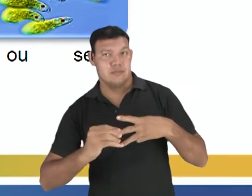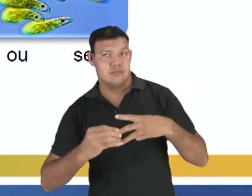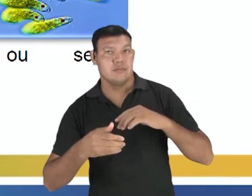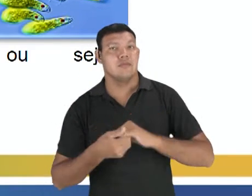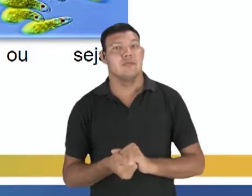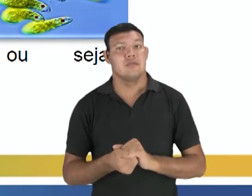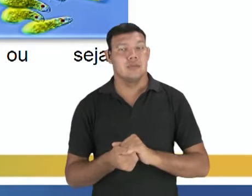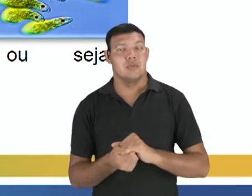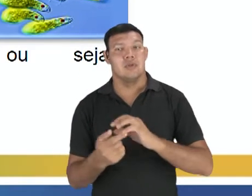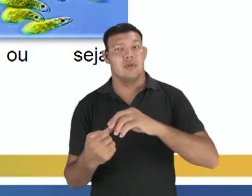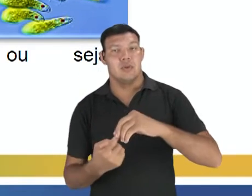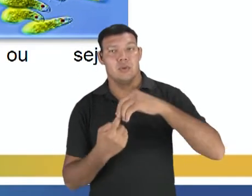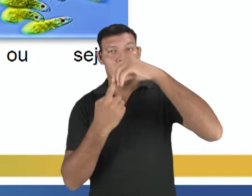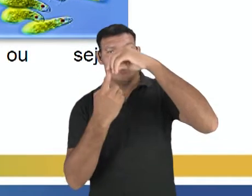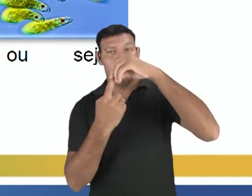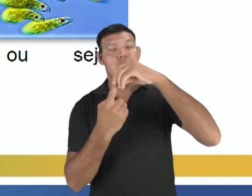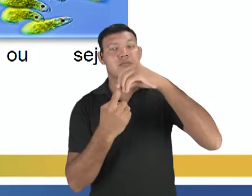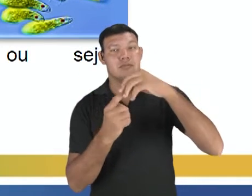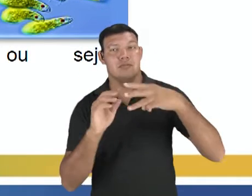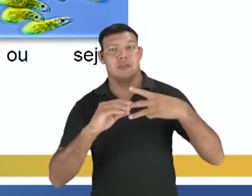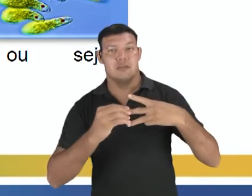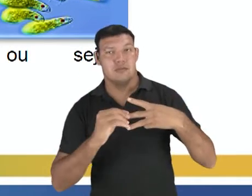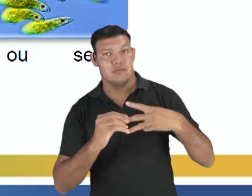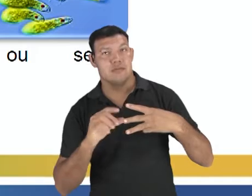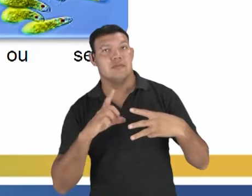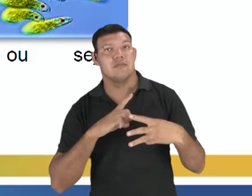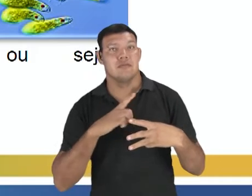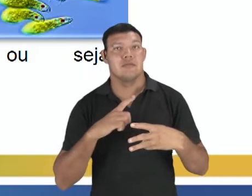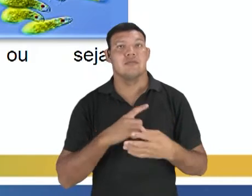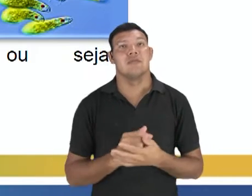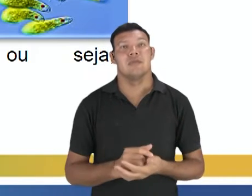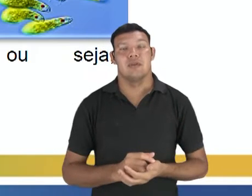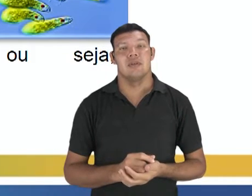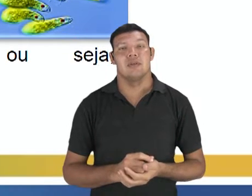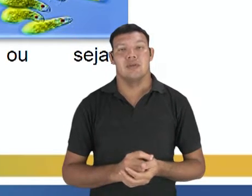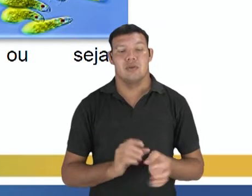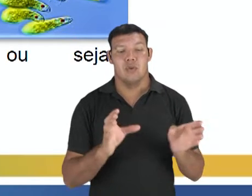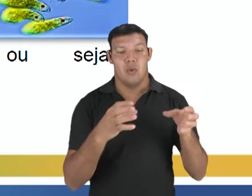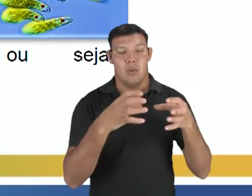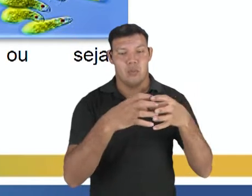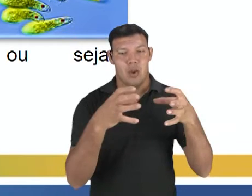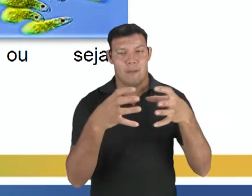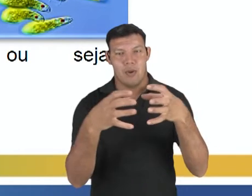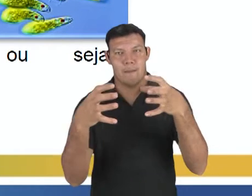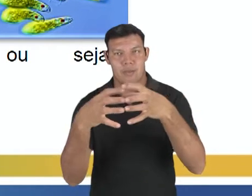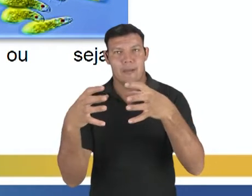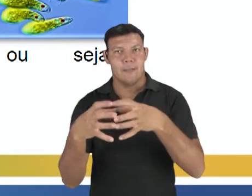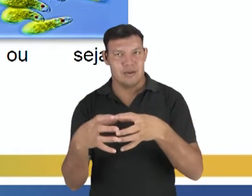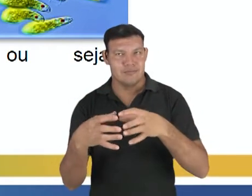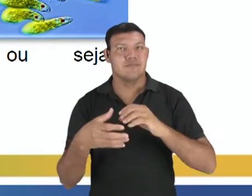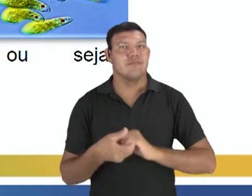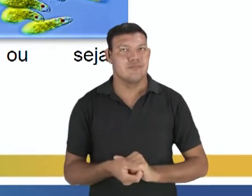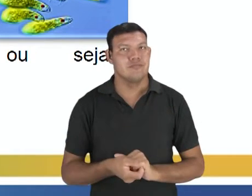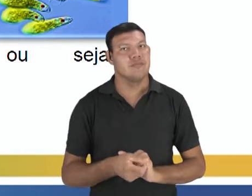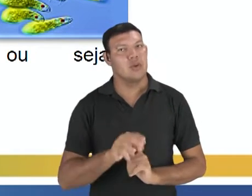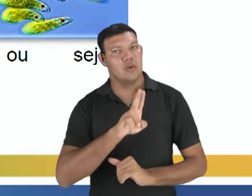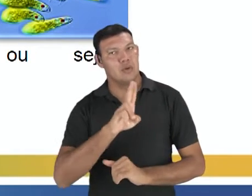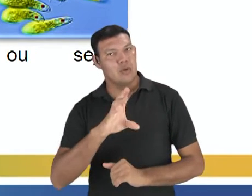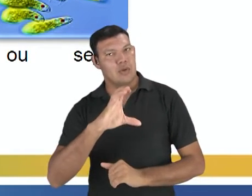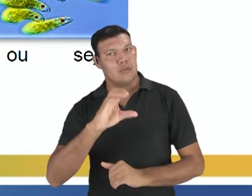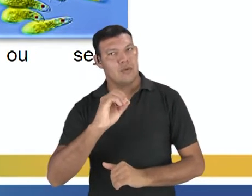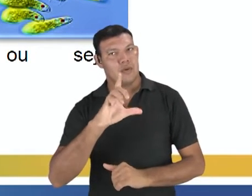formadas por uma única célula, podem viver várias reunidas, podem se agrupar, formando o que a gente chama de